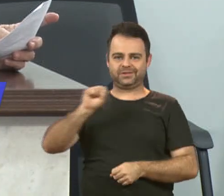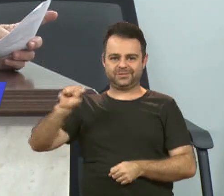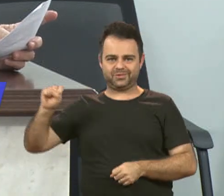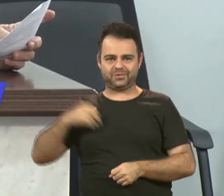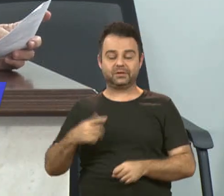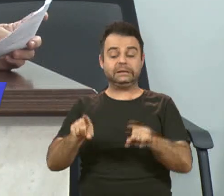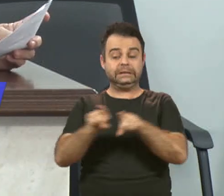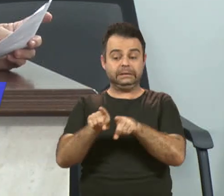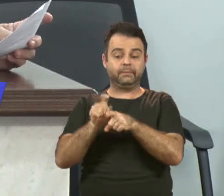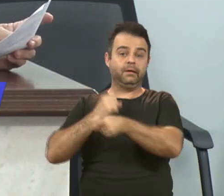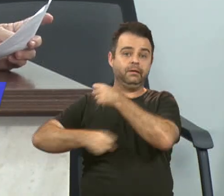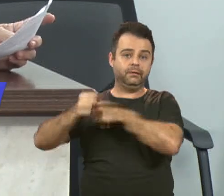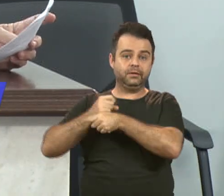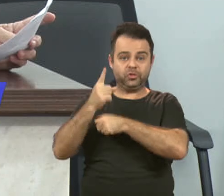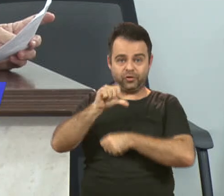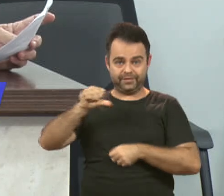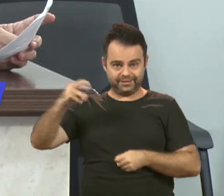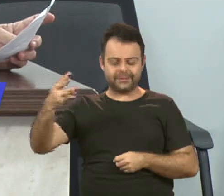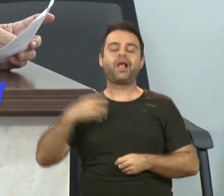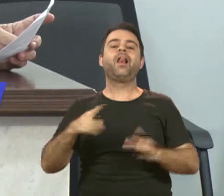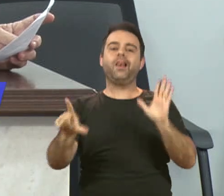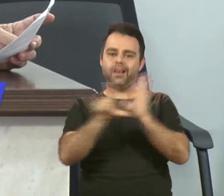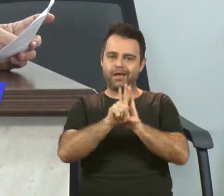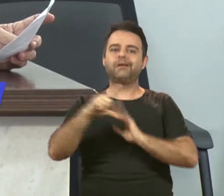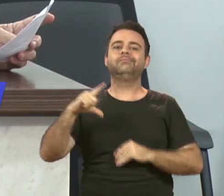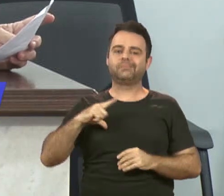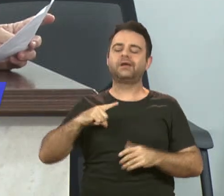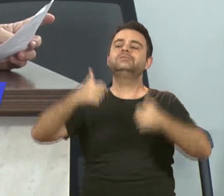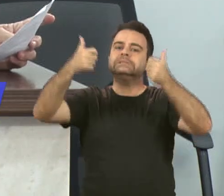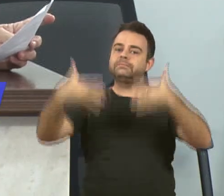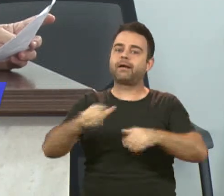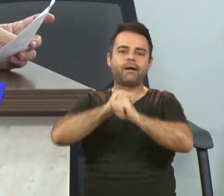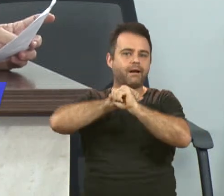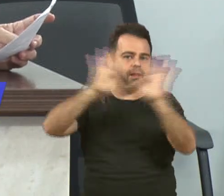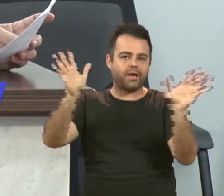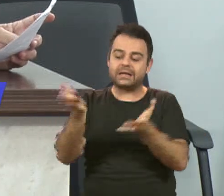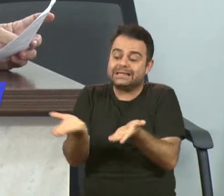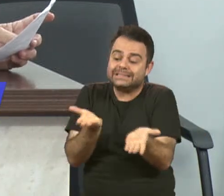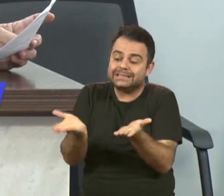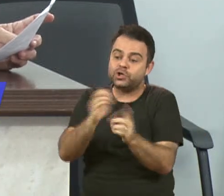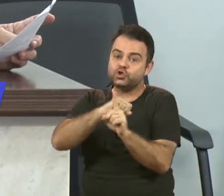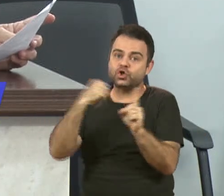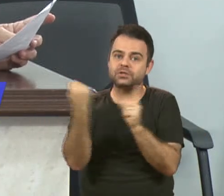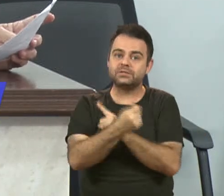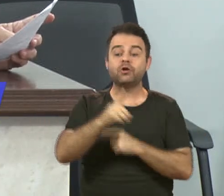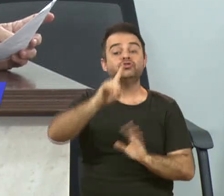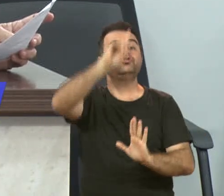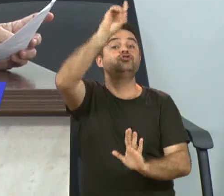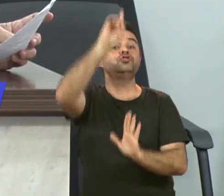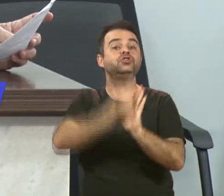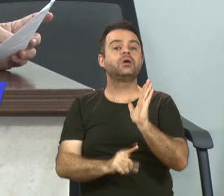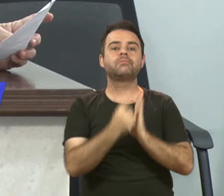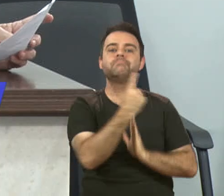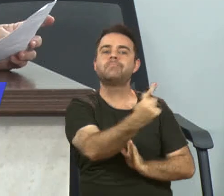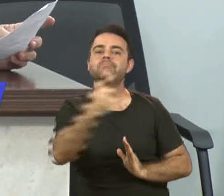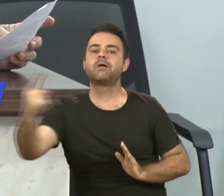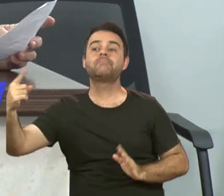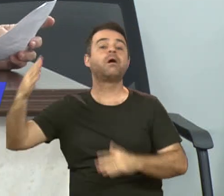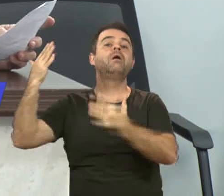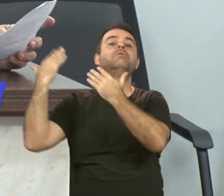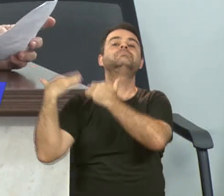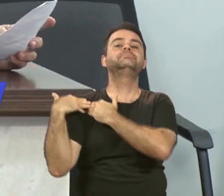de 93, estabelecem a assistência social como direito do povo e dever do Estado.